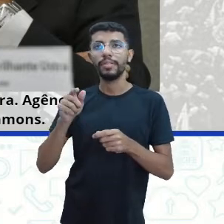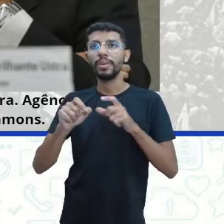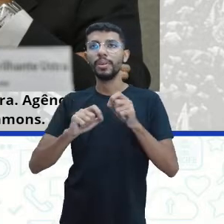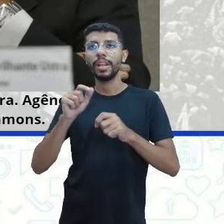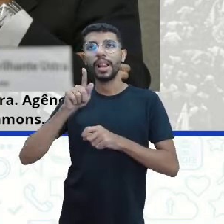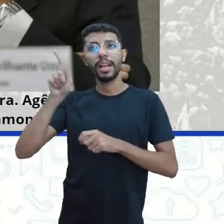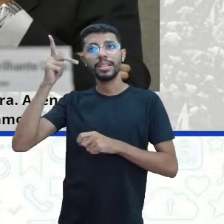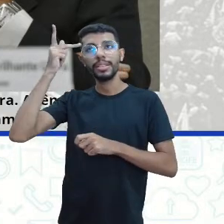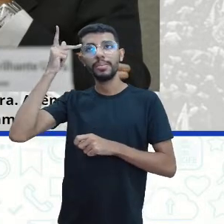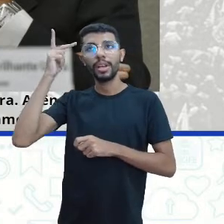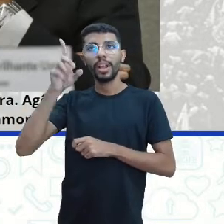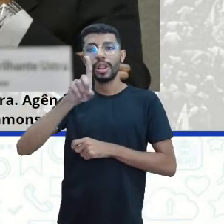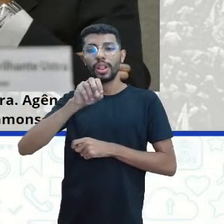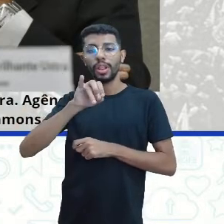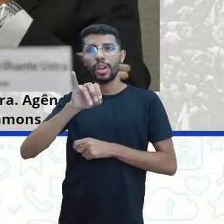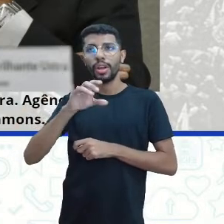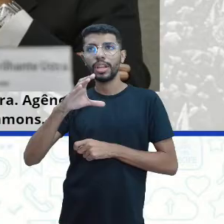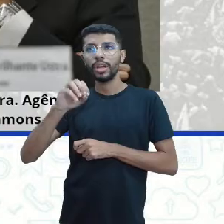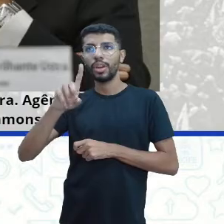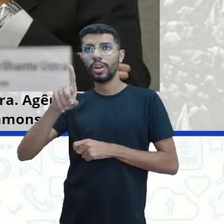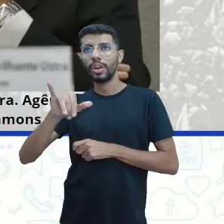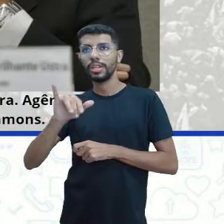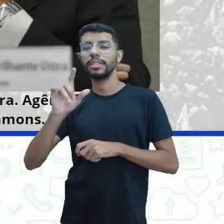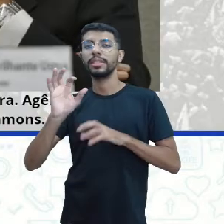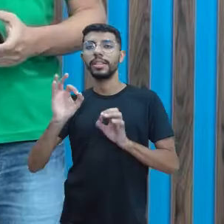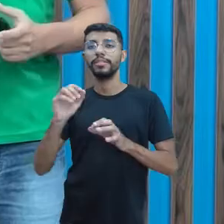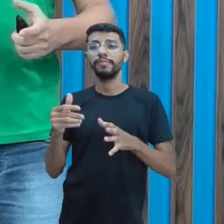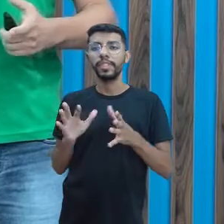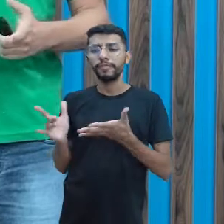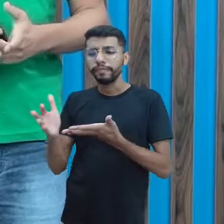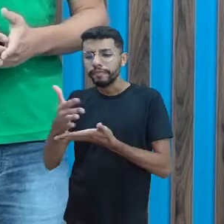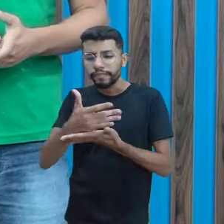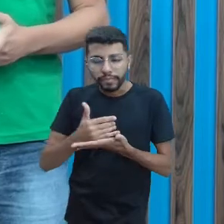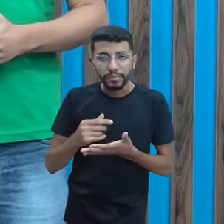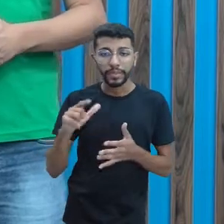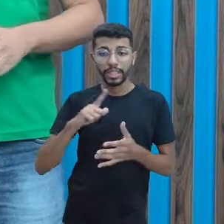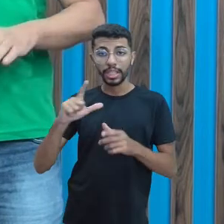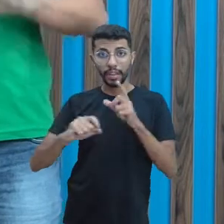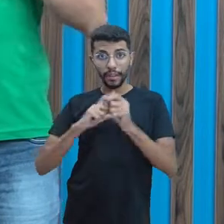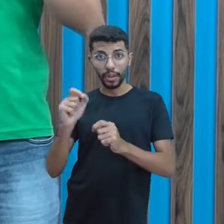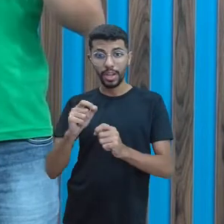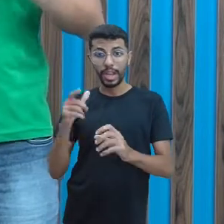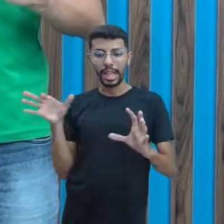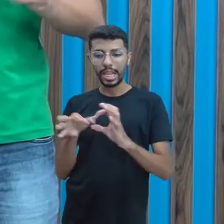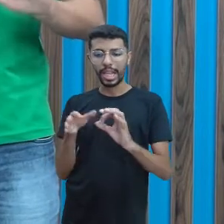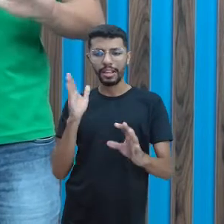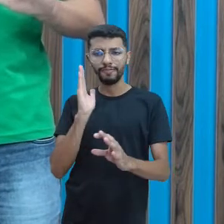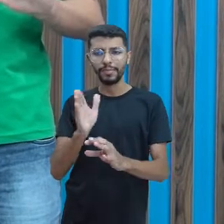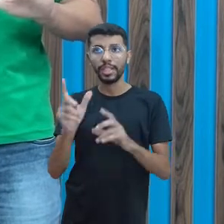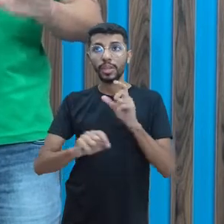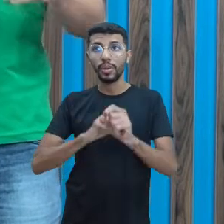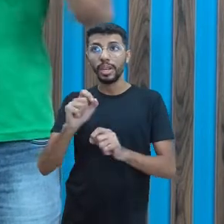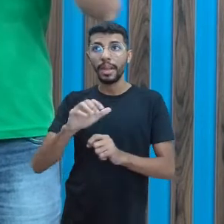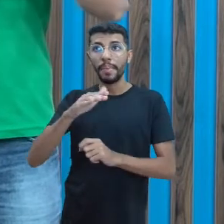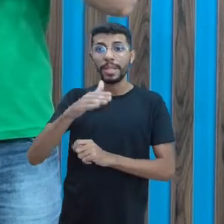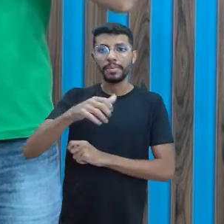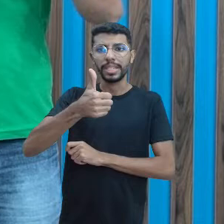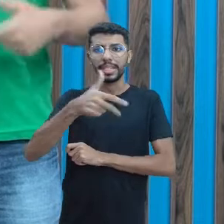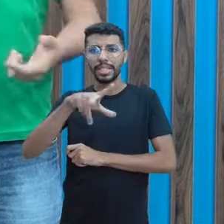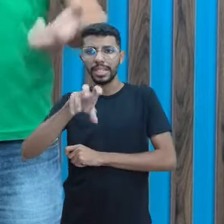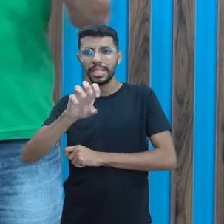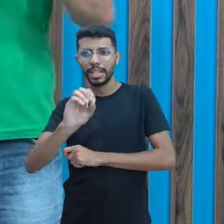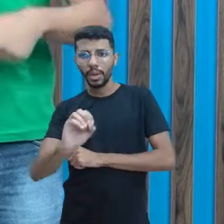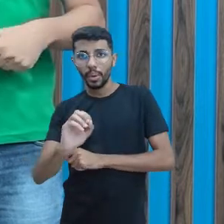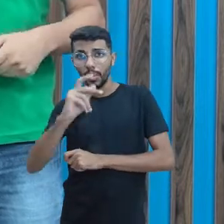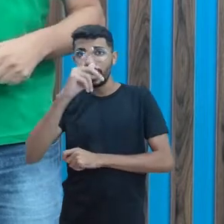que, segundo a Comissão da Verdade, o que foi apurado, esteve envolvido diretamente em cerca de 50 assassinatos de